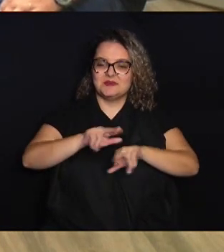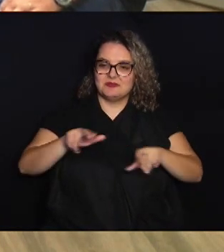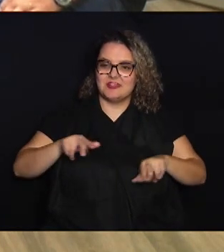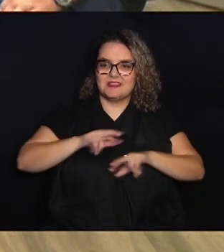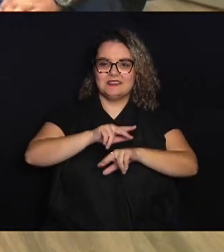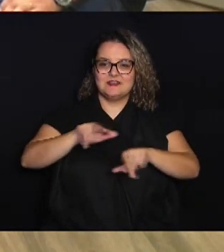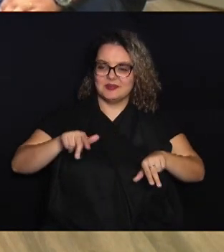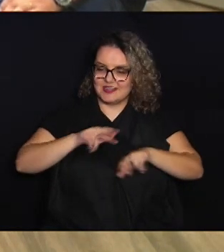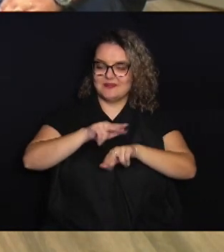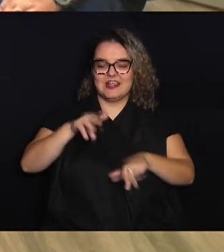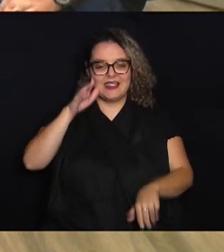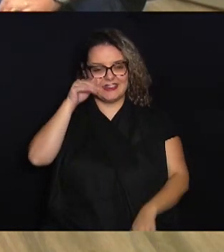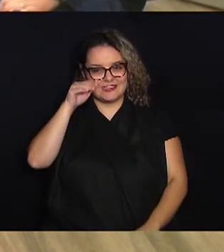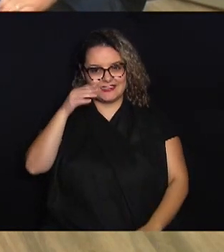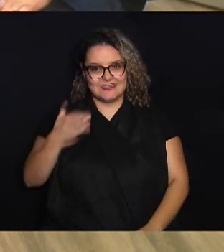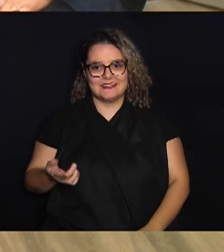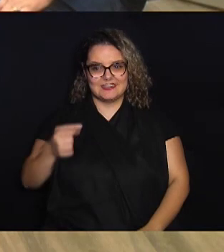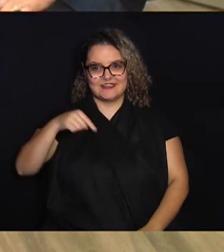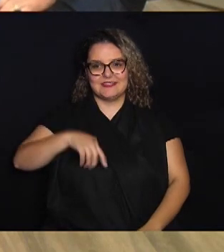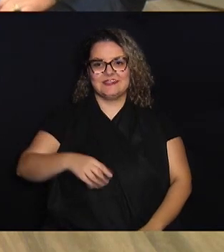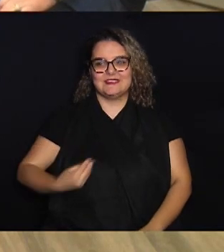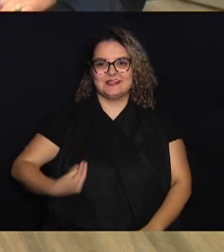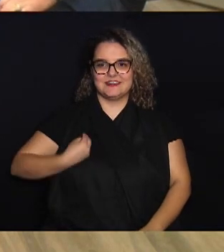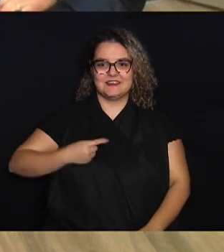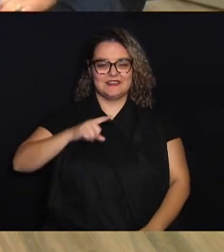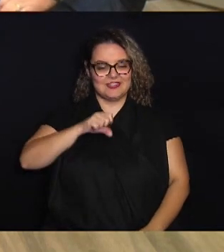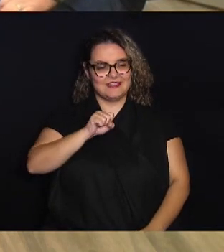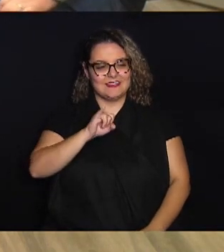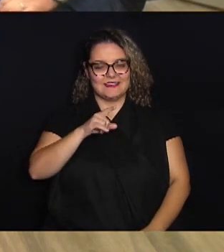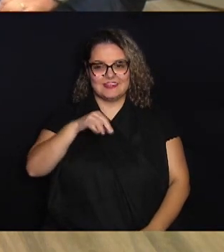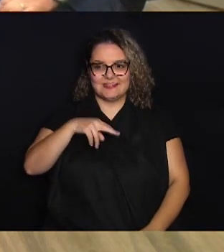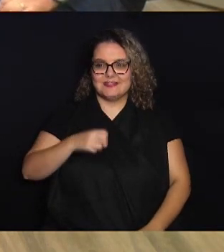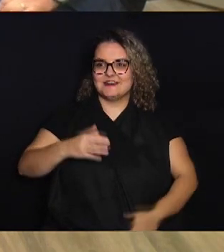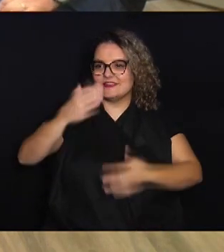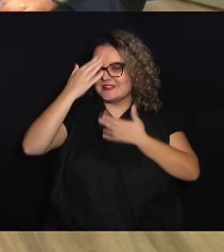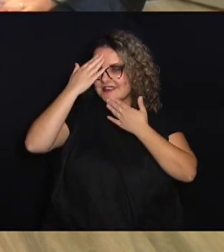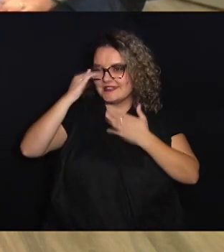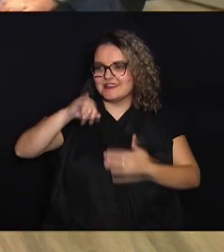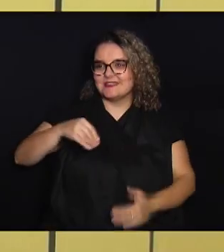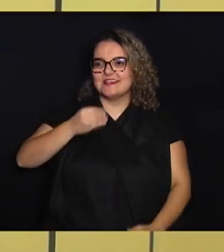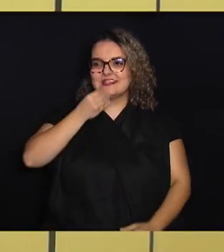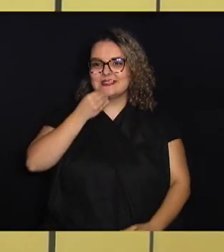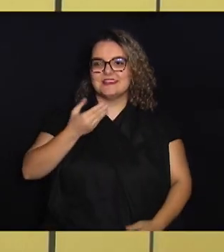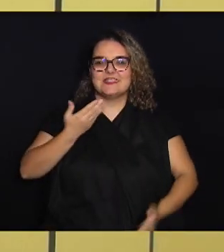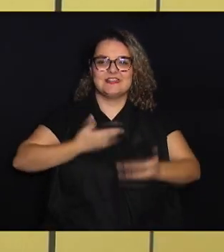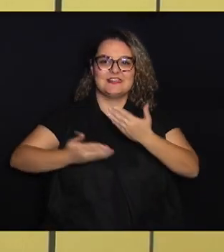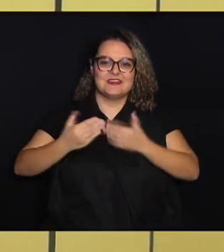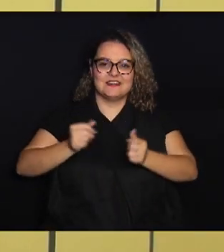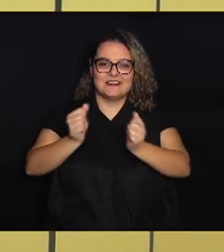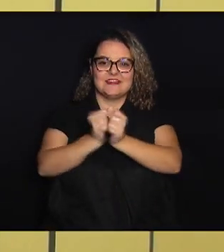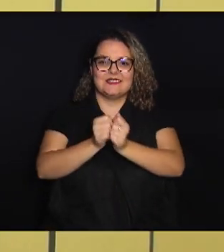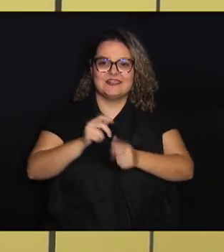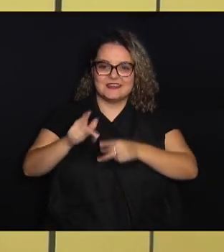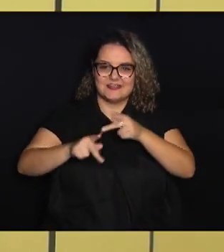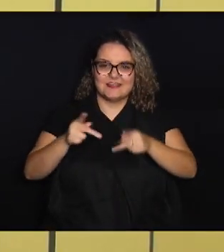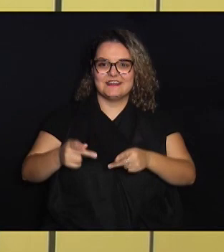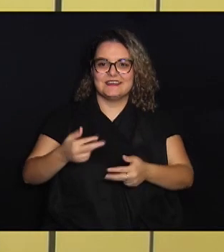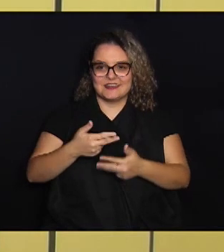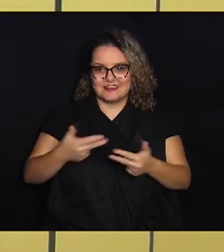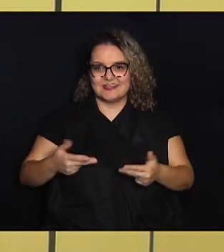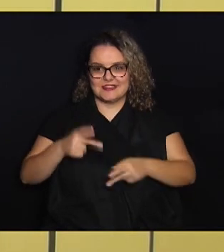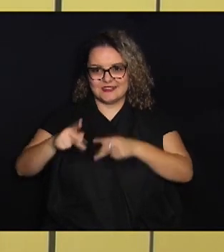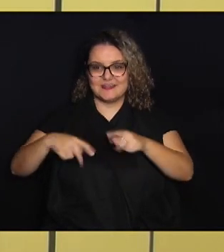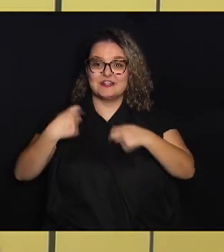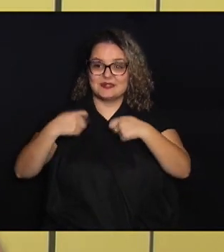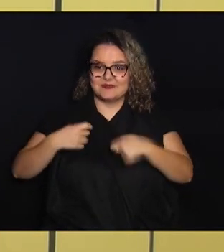muitas e muitas curiosidades aqui ao vivo, né, Sidney? Muito obrigado pela oportunidade de compartilhar isso com a população, coisas que a população